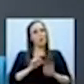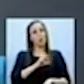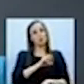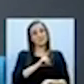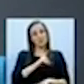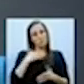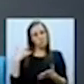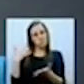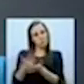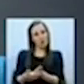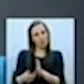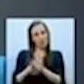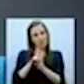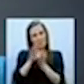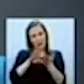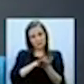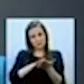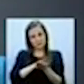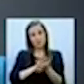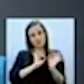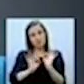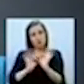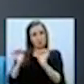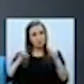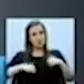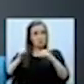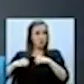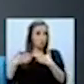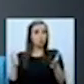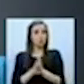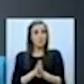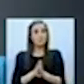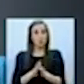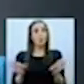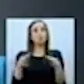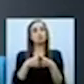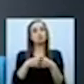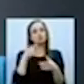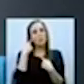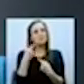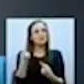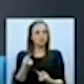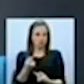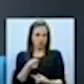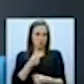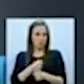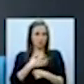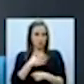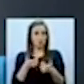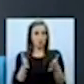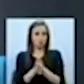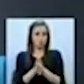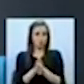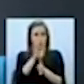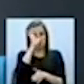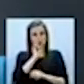desde a publicação da Lei de Base, e foi preparada em consenso. Por isso foi um grande conjunto de especialistas, eu diria que quase todos eles acabaram por ser